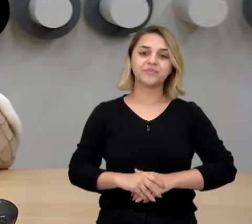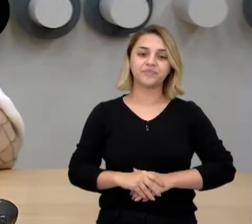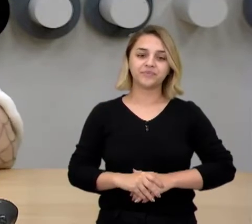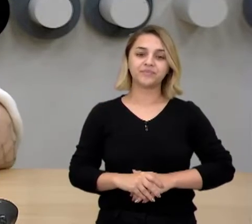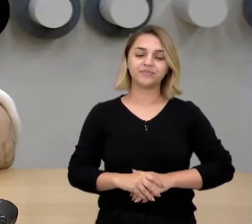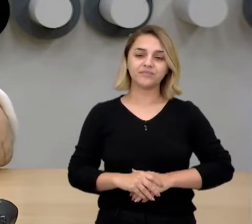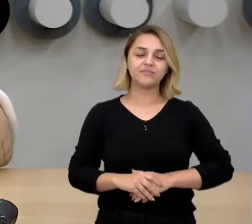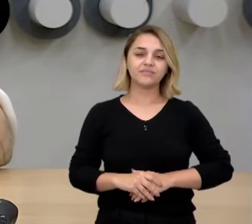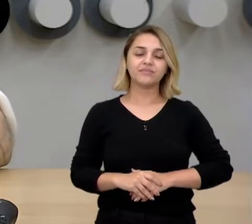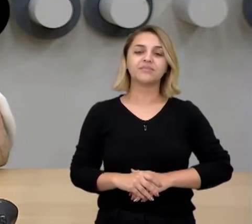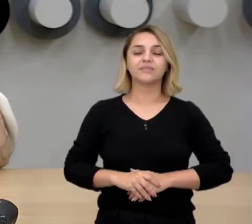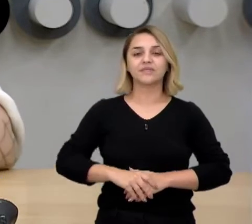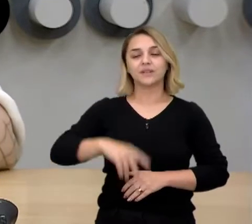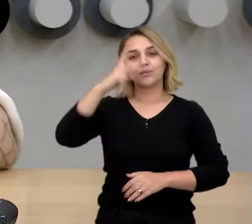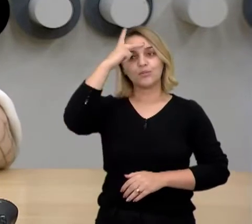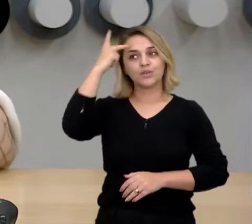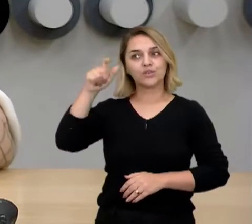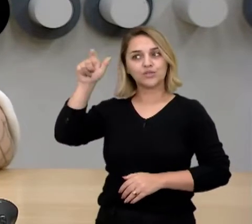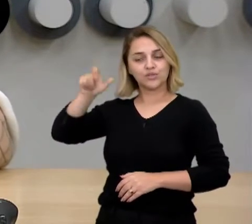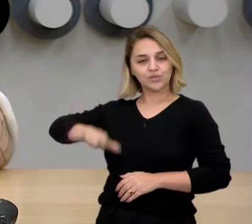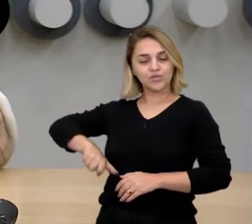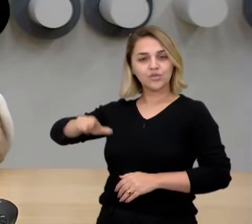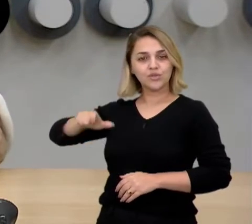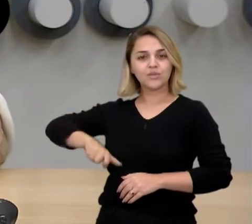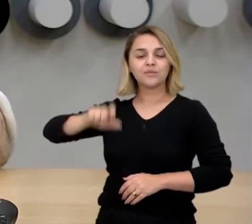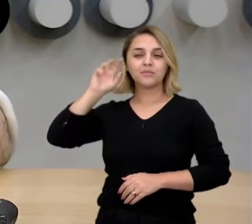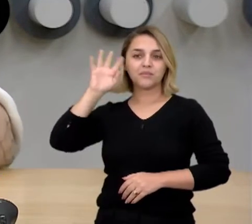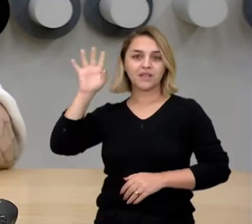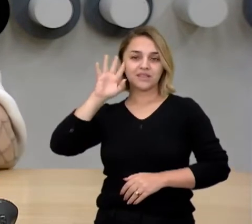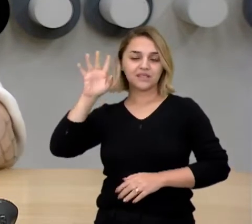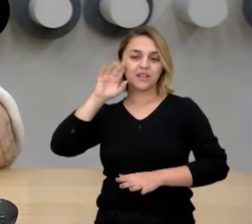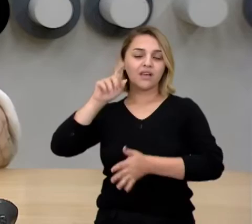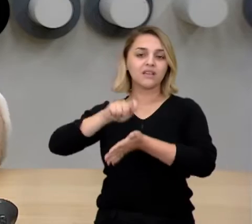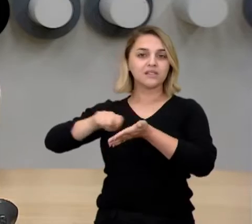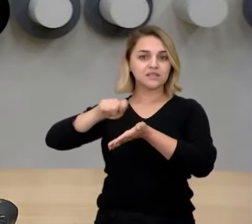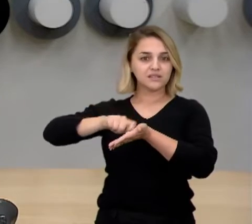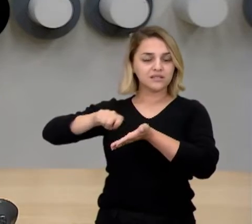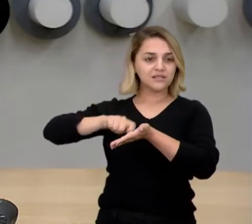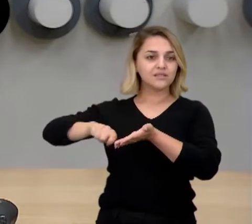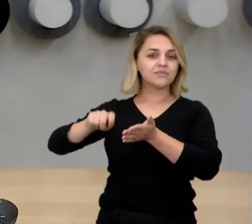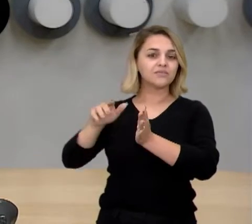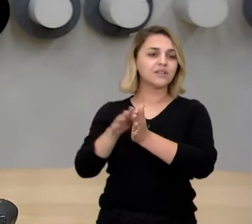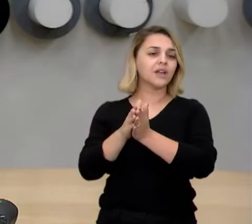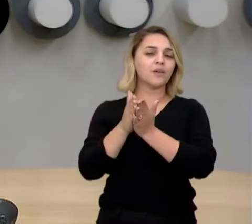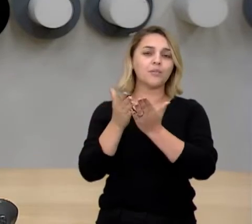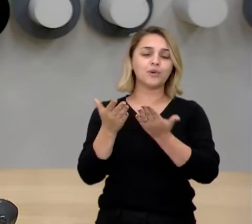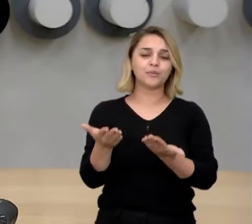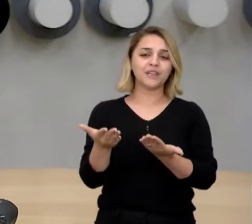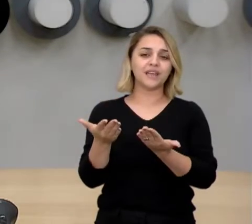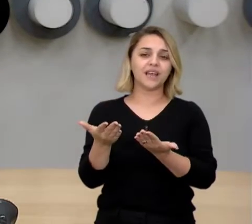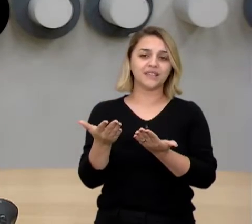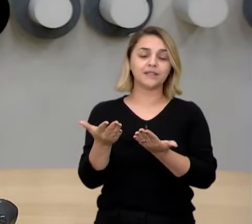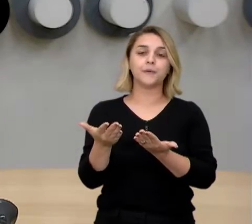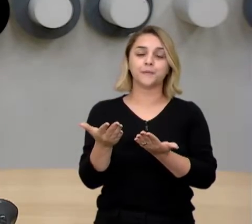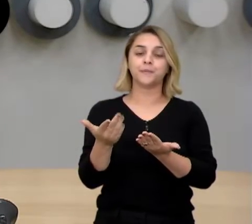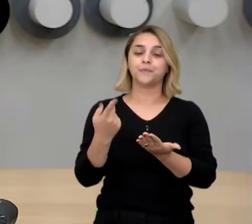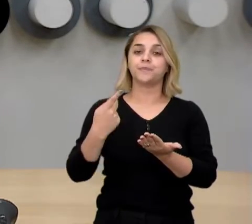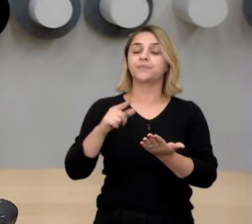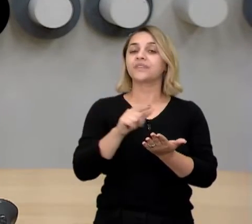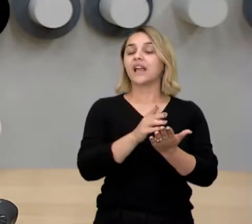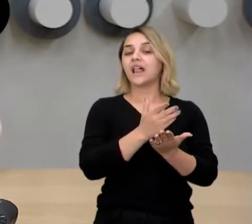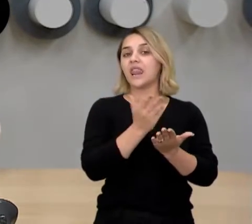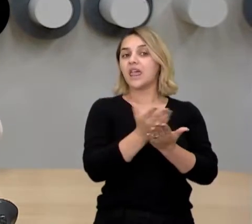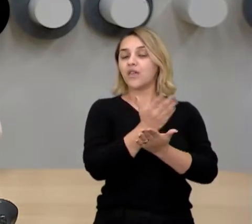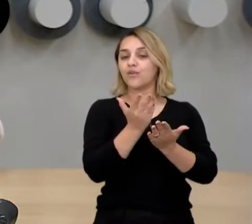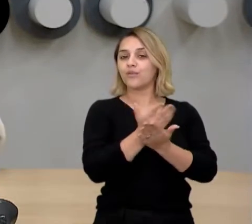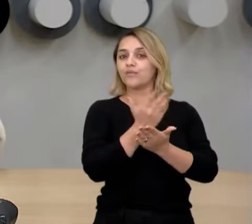num pensador que escreveu um livro chamado simplesmente O Espírito das Leis.